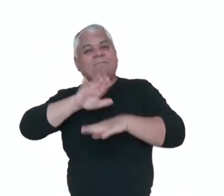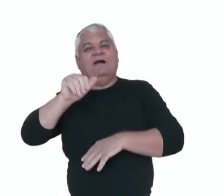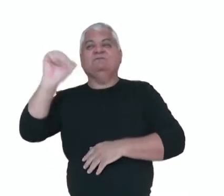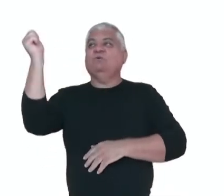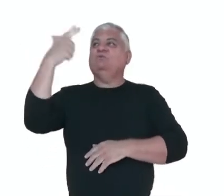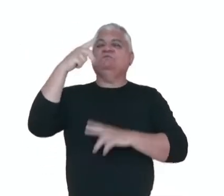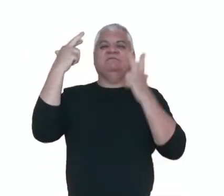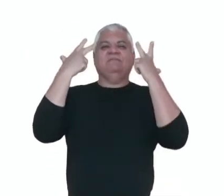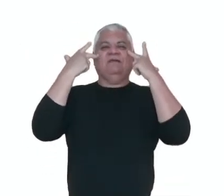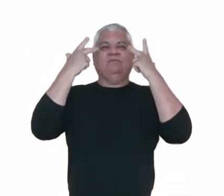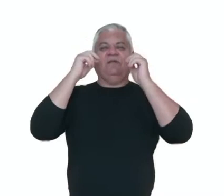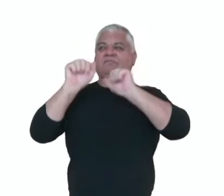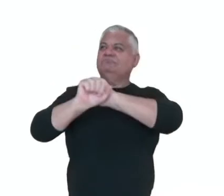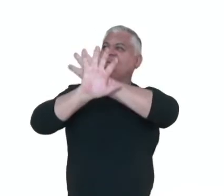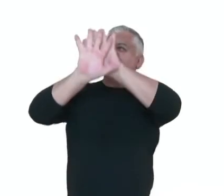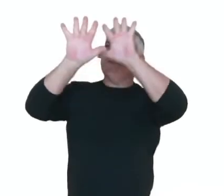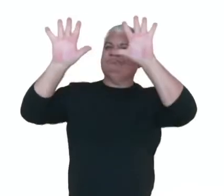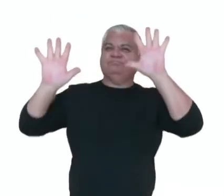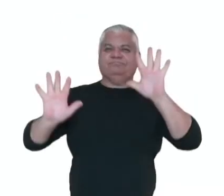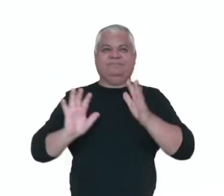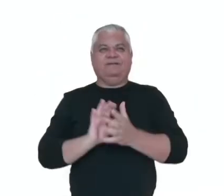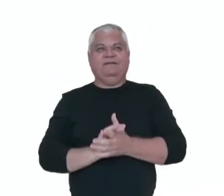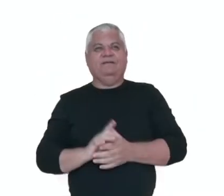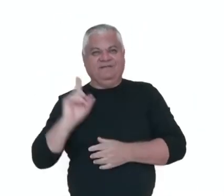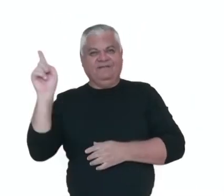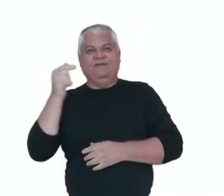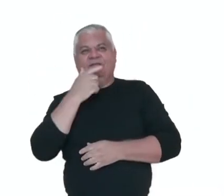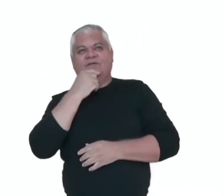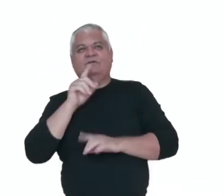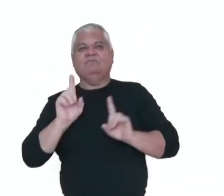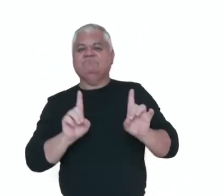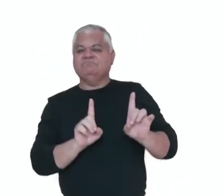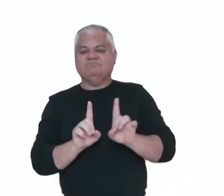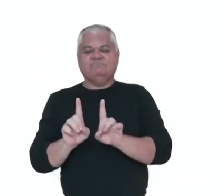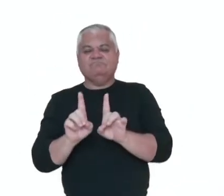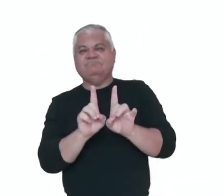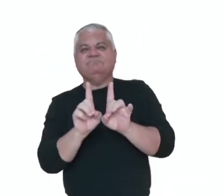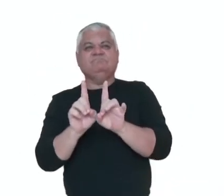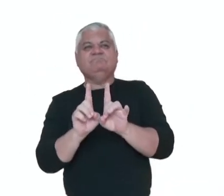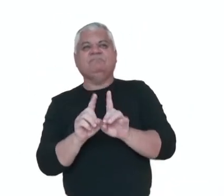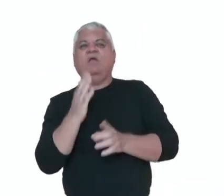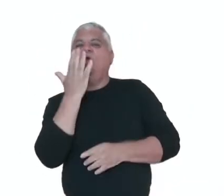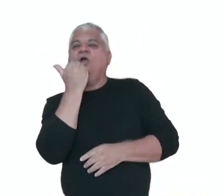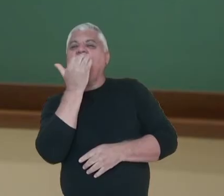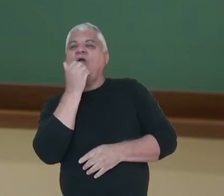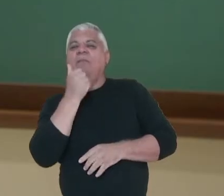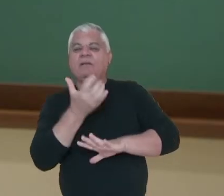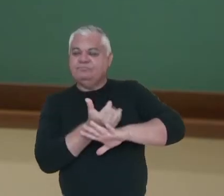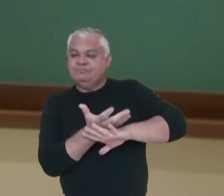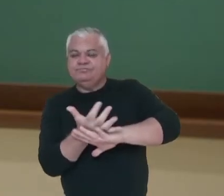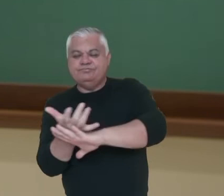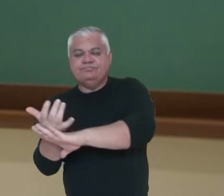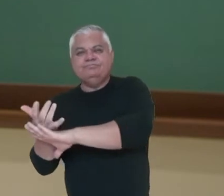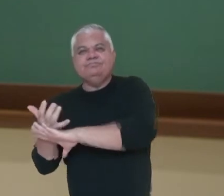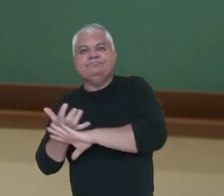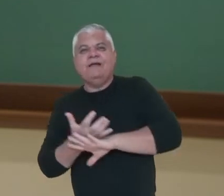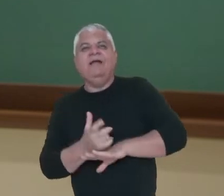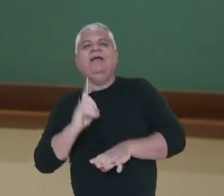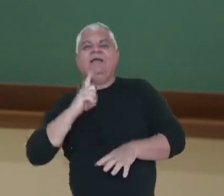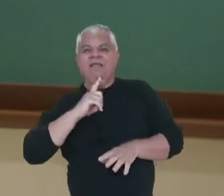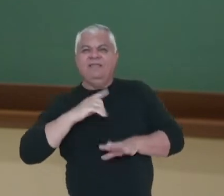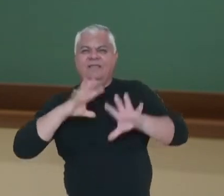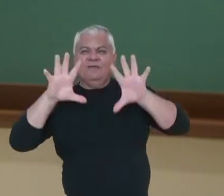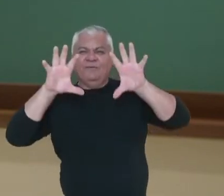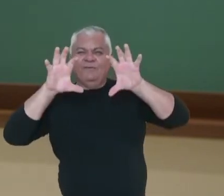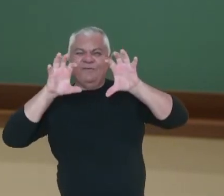natural. Então, você pode ver essa pintura aqui, que é o Almoço na Grama, de Claude Monet, em 1865. Vocês vão ver que tem cores escuras,